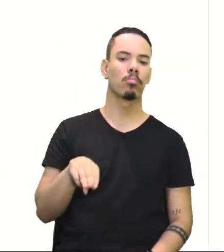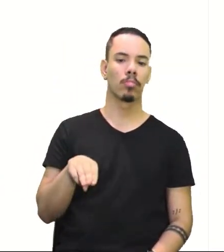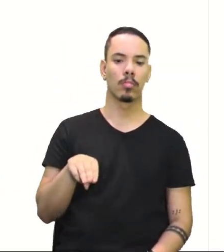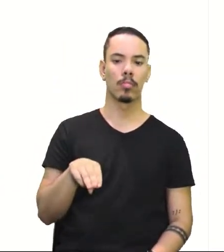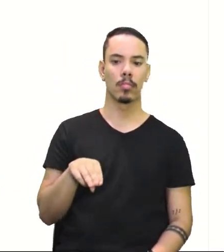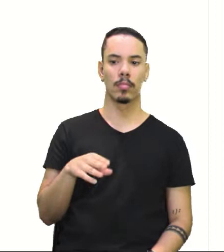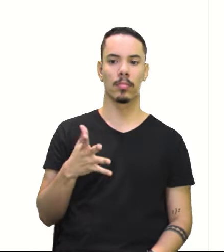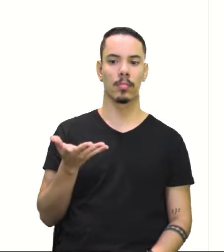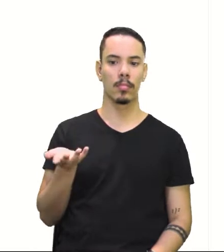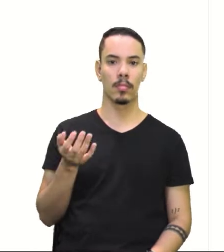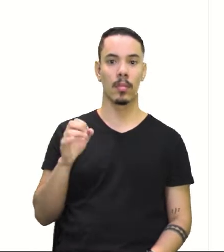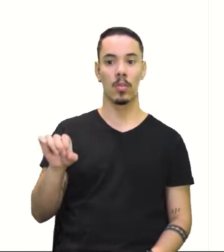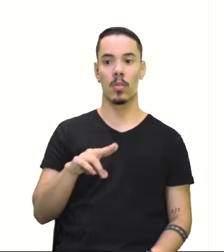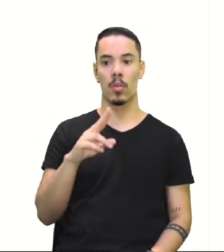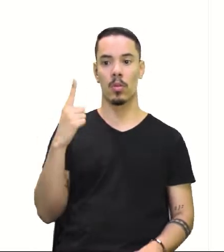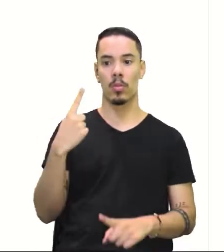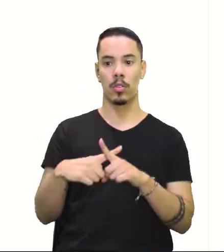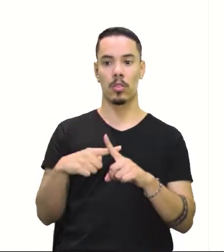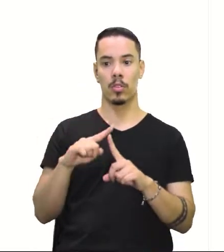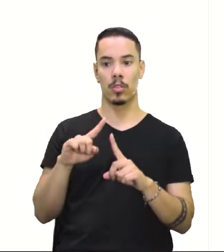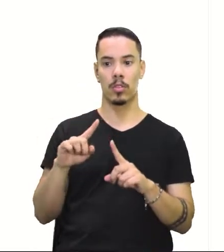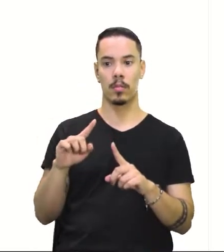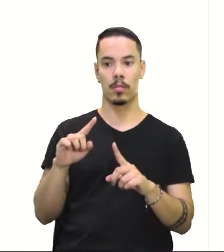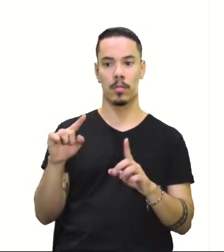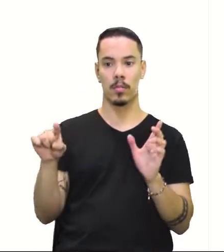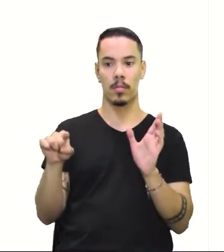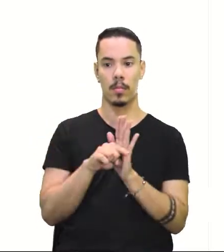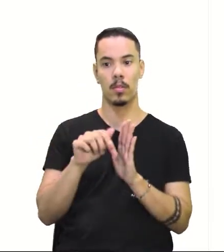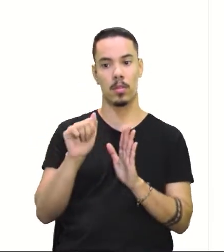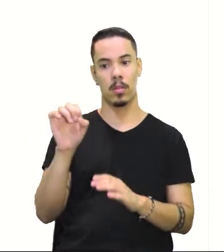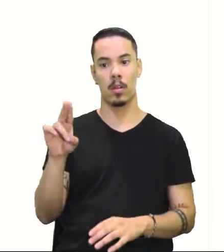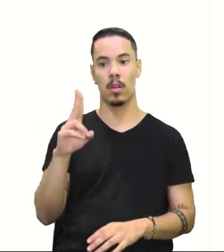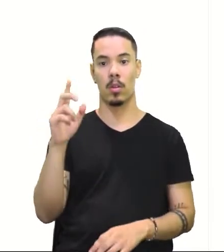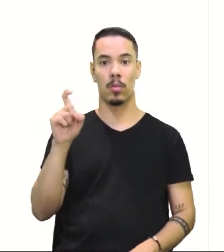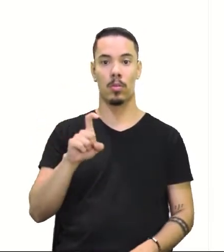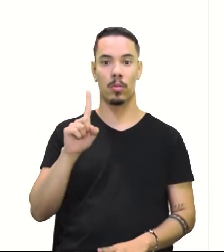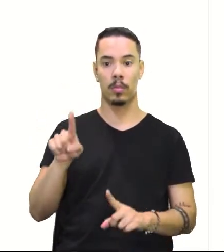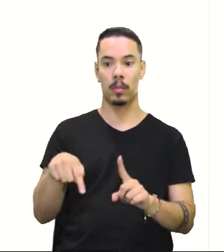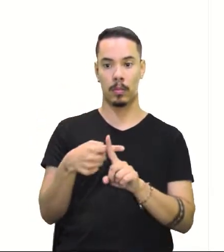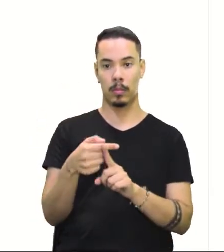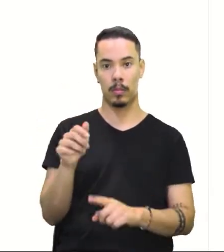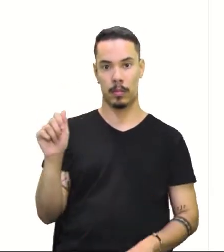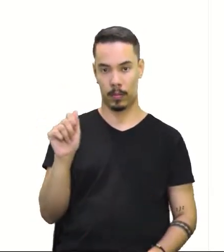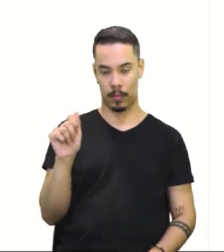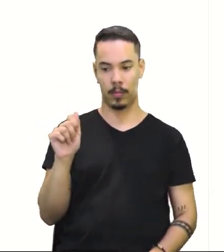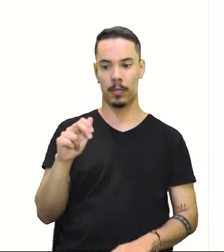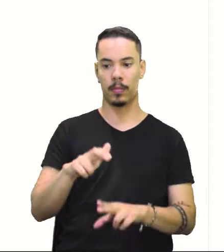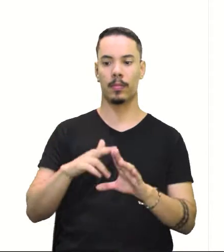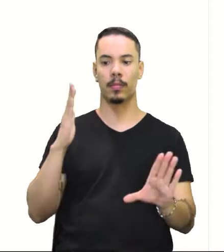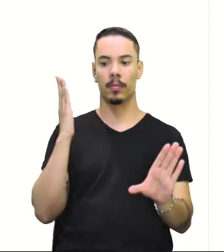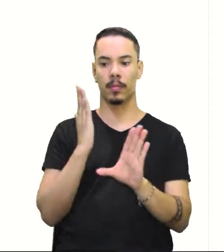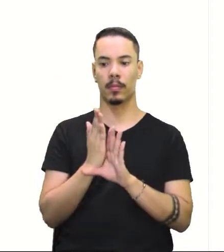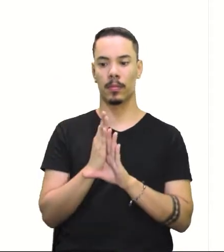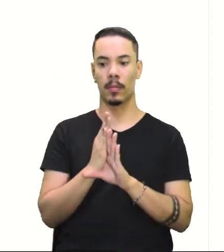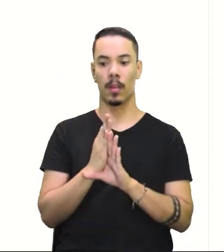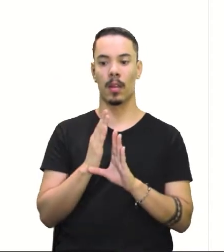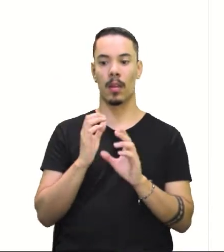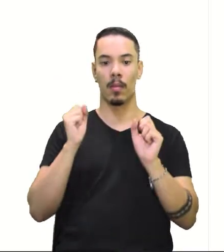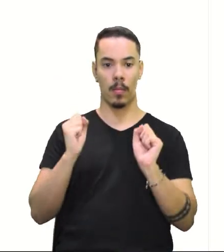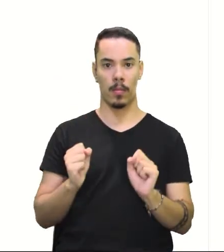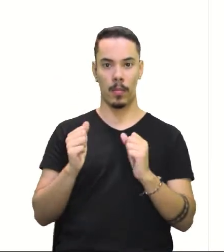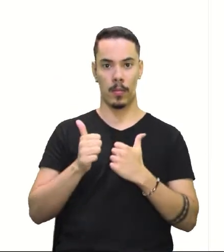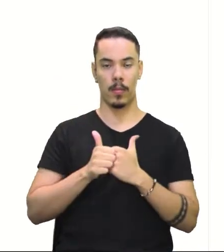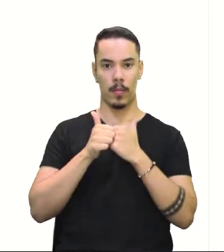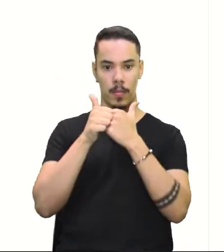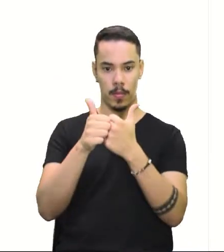a? X. Ou x mais a? Sim, sim. Então pronto, então dá para fazer, né? E através desse dispositivo vamos acompanhar